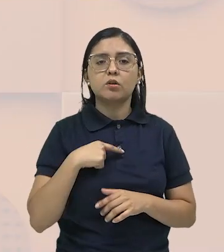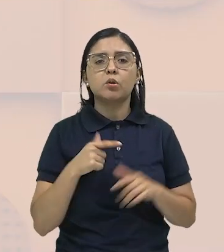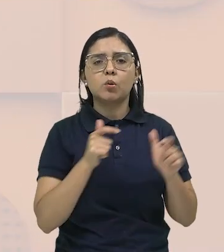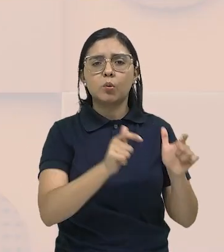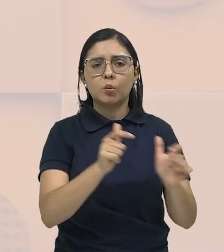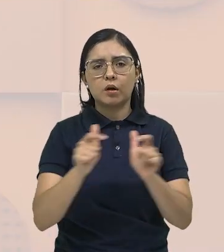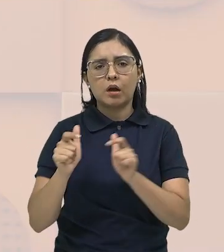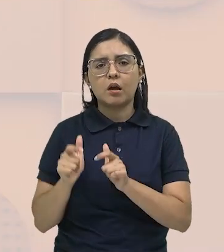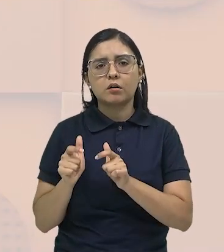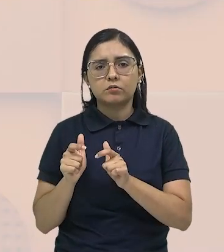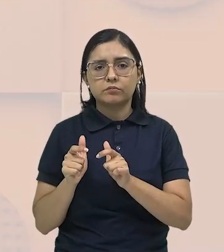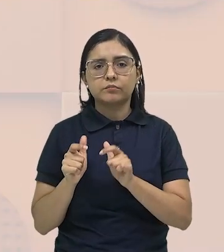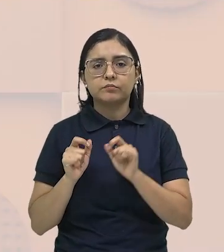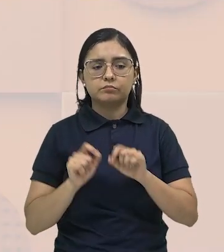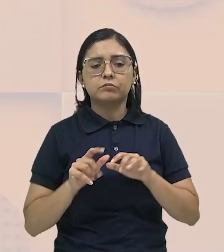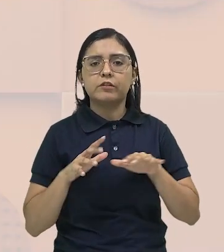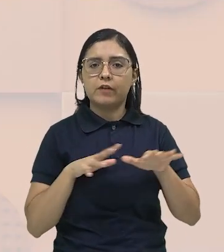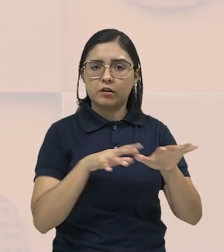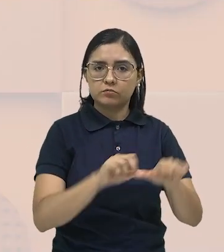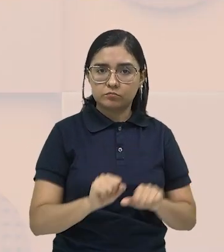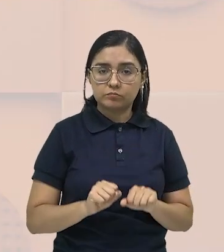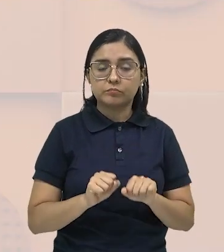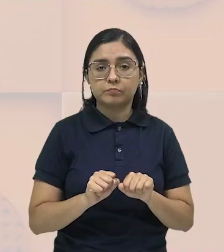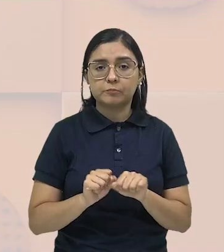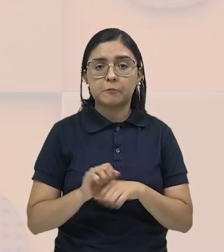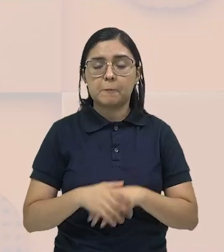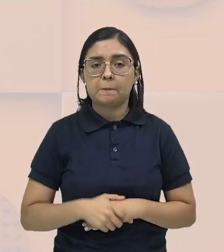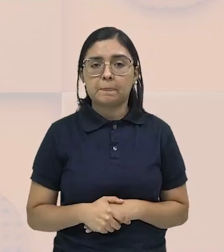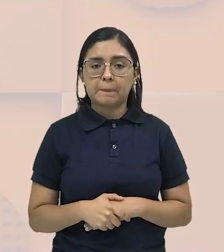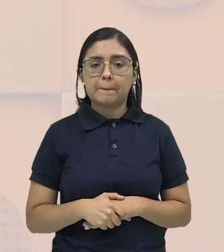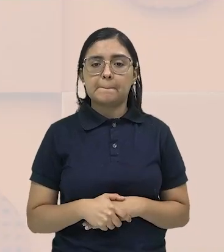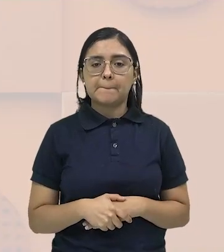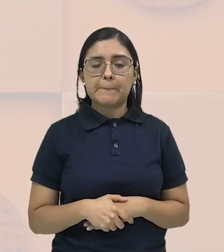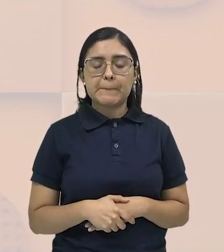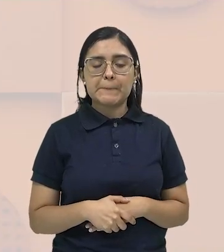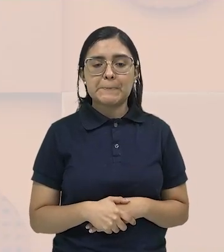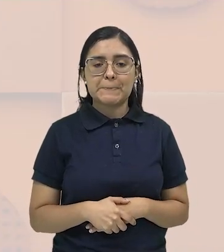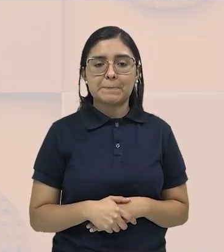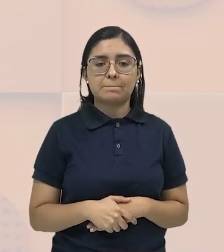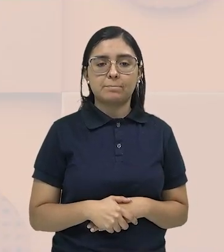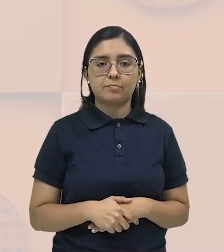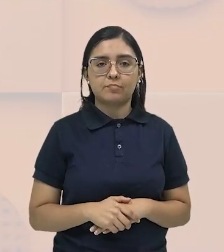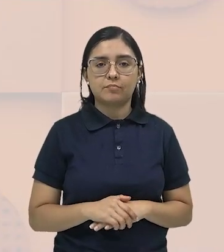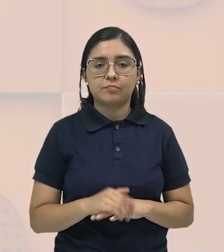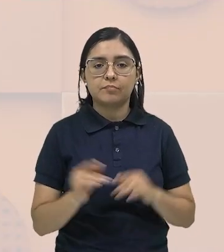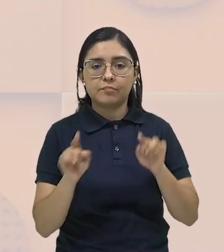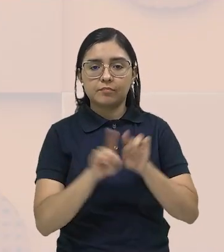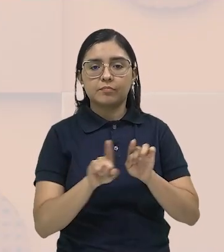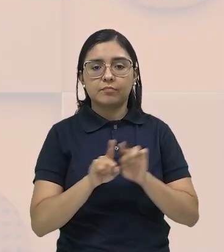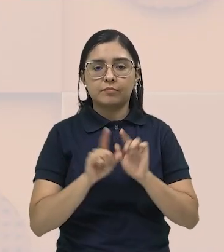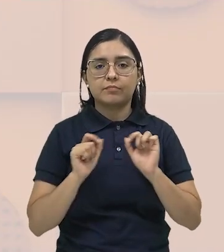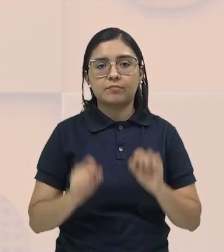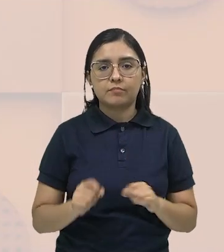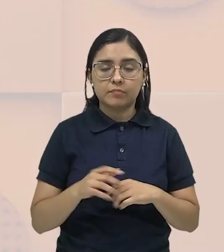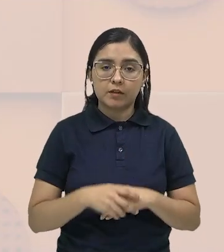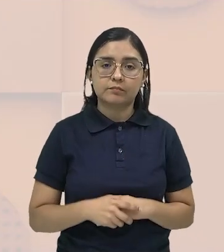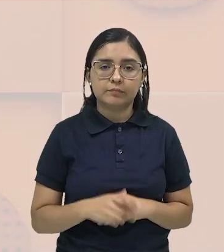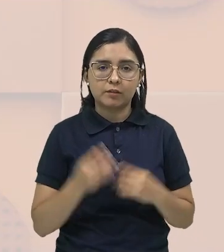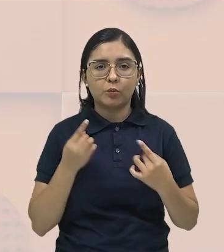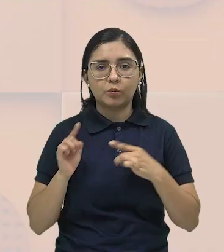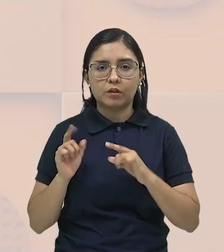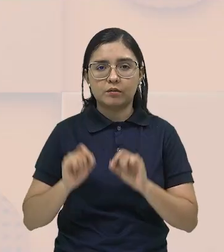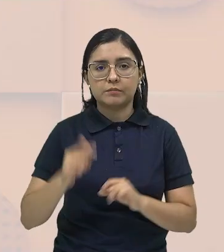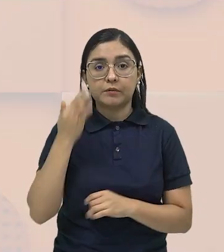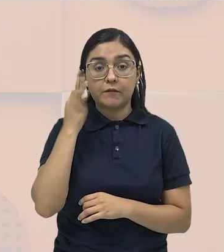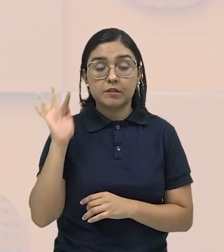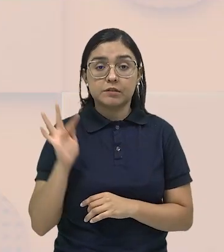que vão atingir, né, que vão ali mexer, né, com a mente francesa, tá bem?